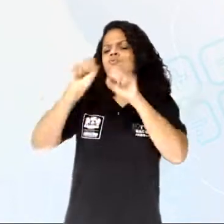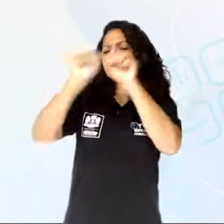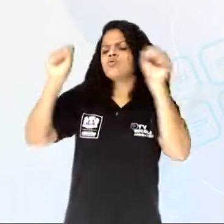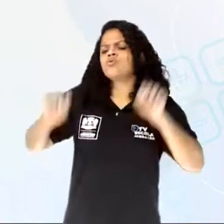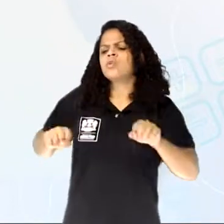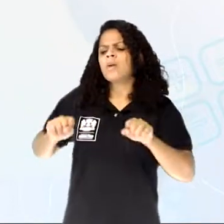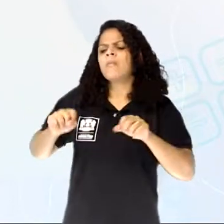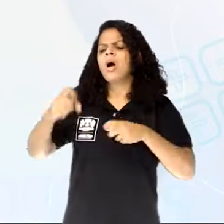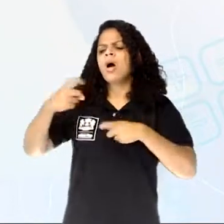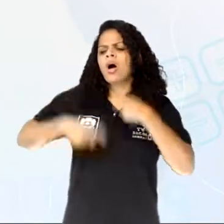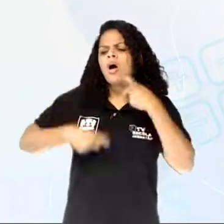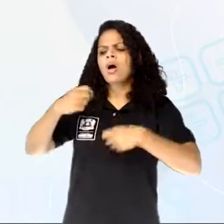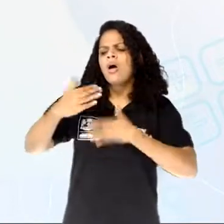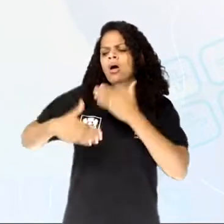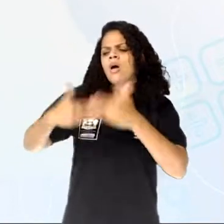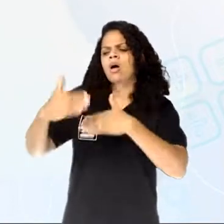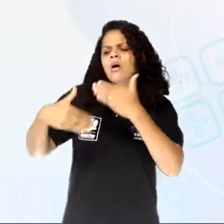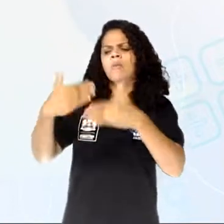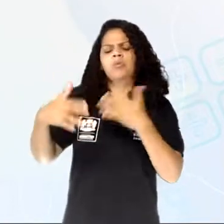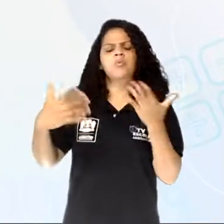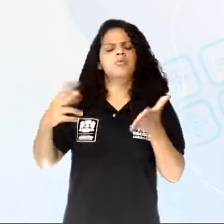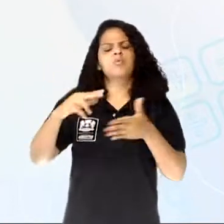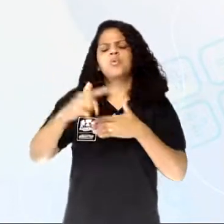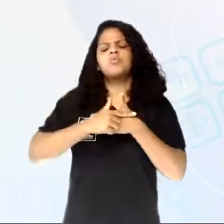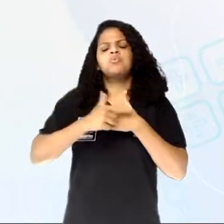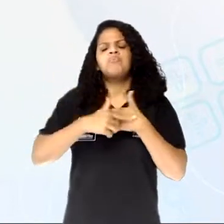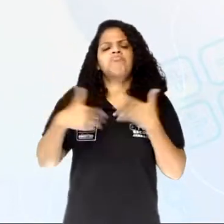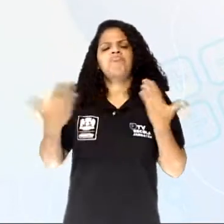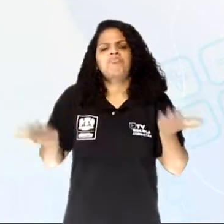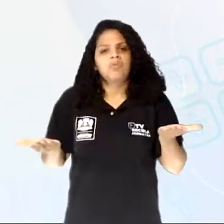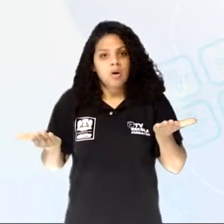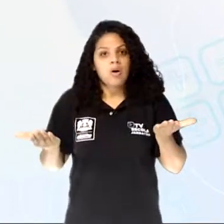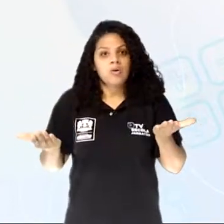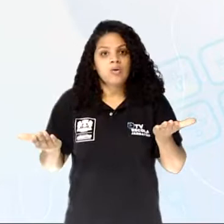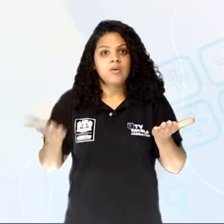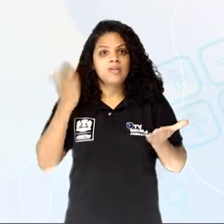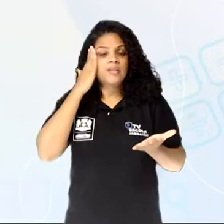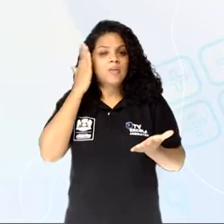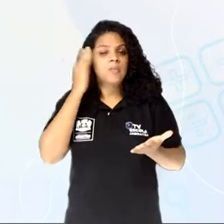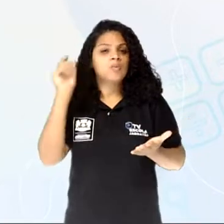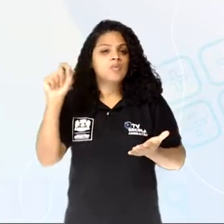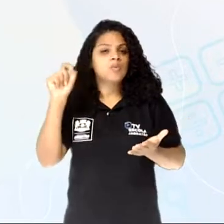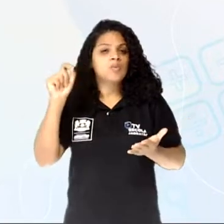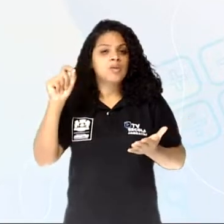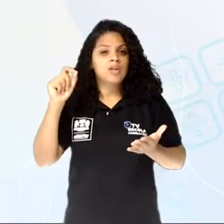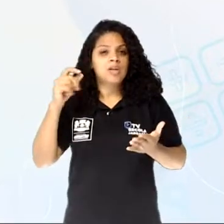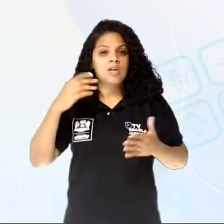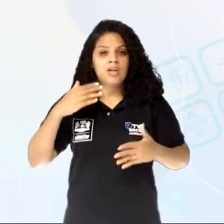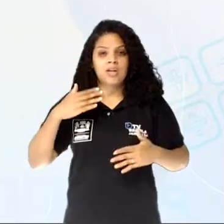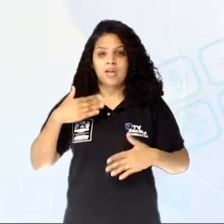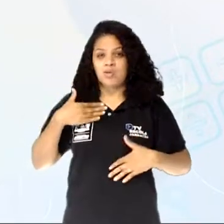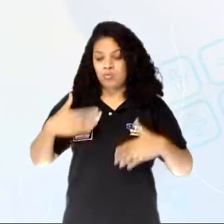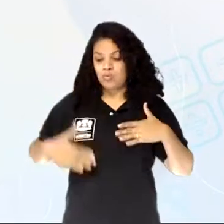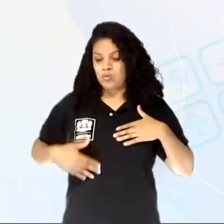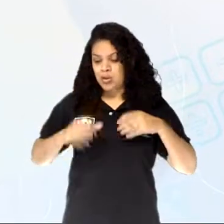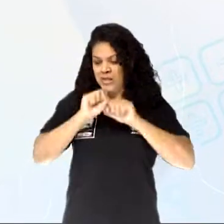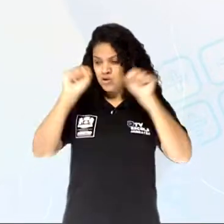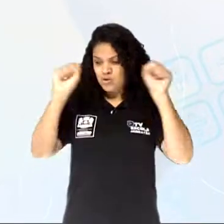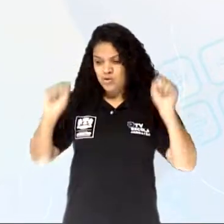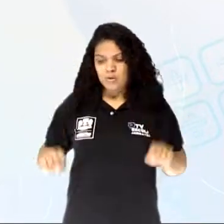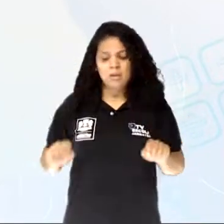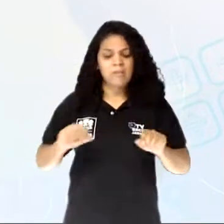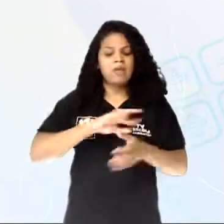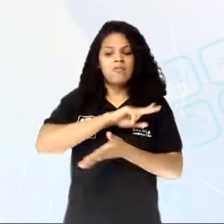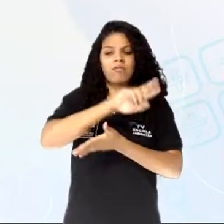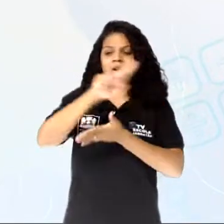ele funciona? A gente sabe que o corpo humano tem vários sistemas, vários órgãos que têm várias